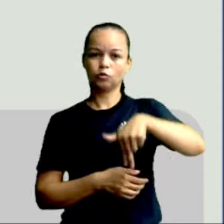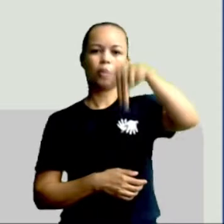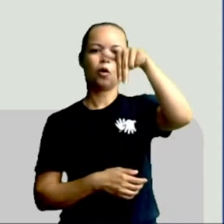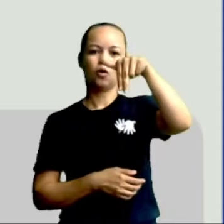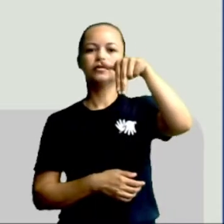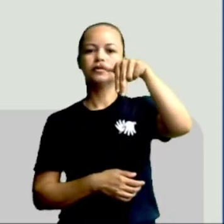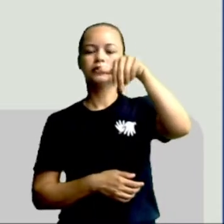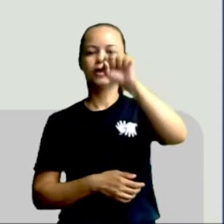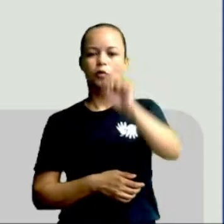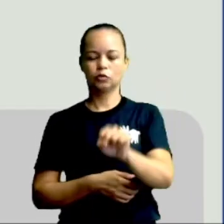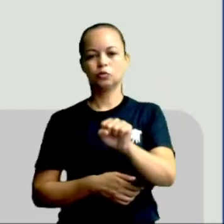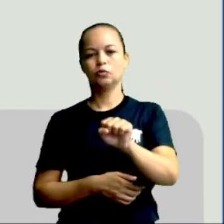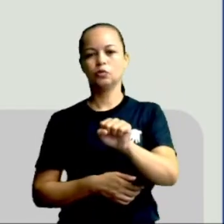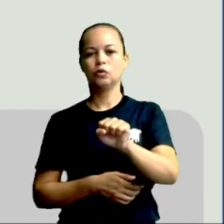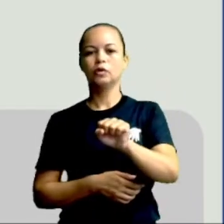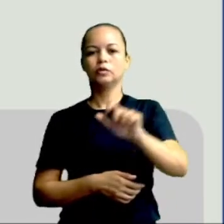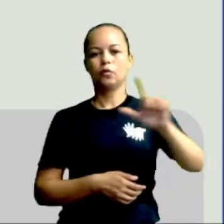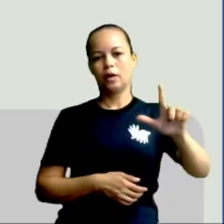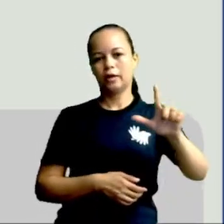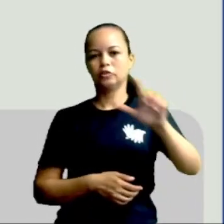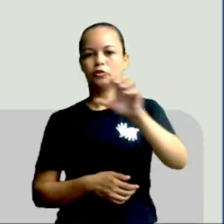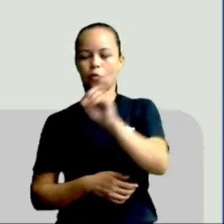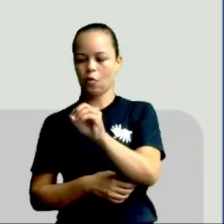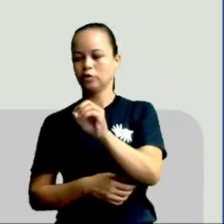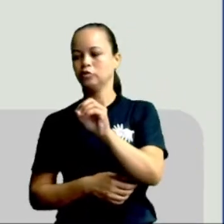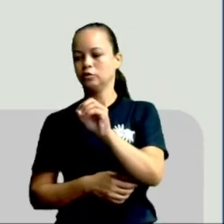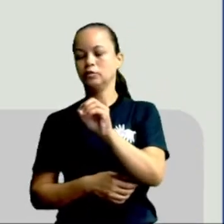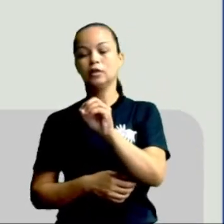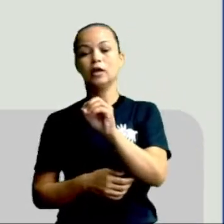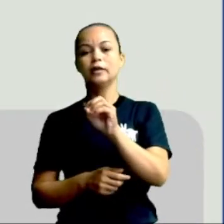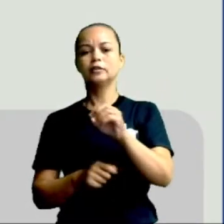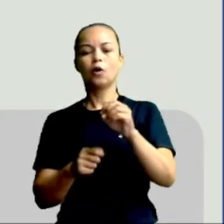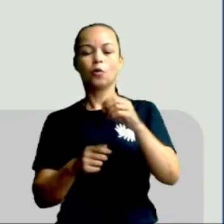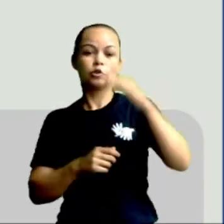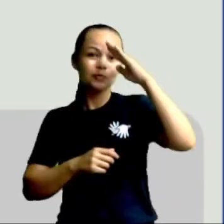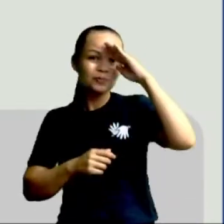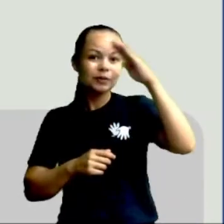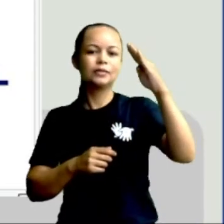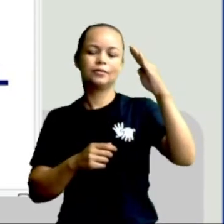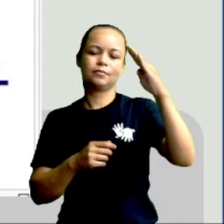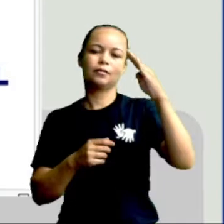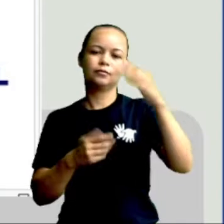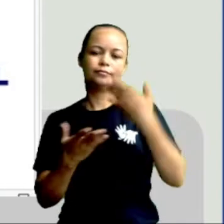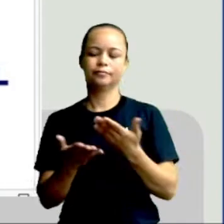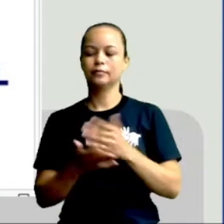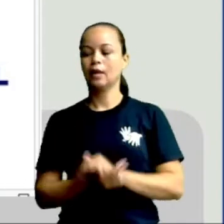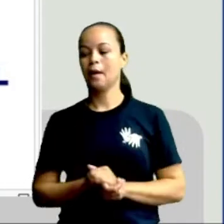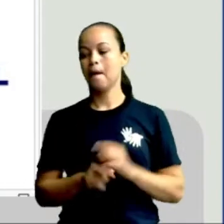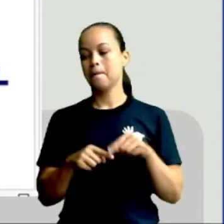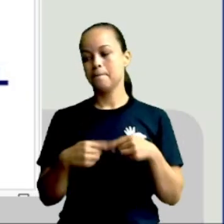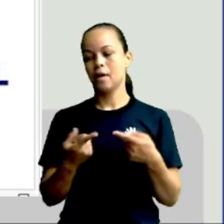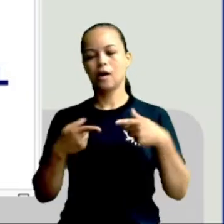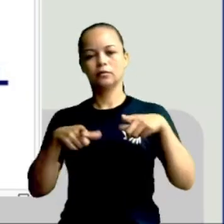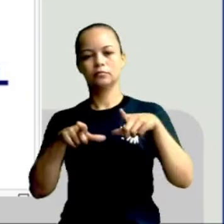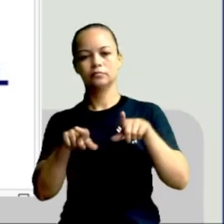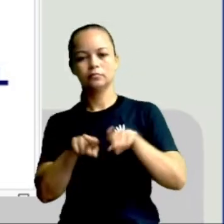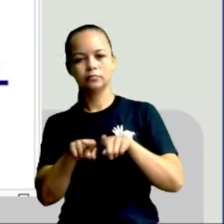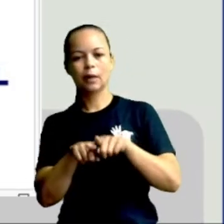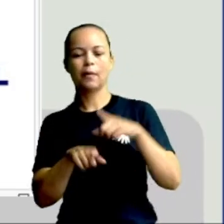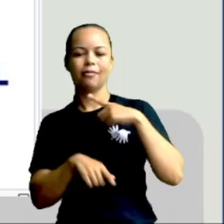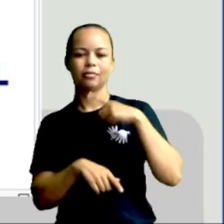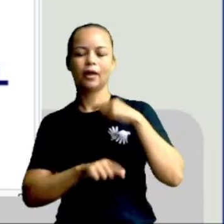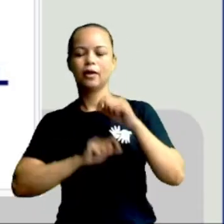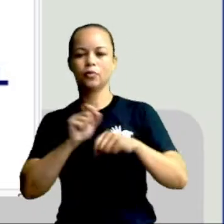o sul, tem o leste e tem o oeste, que são os pontos principais, certo? Mas a gente tem também, ó,